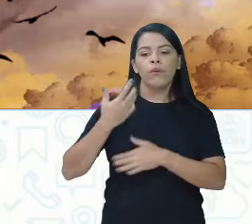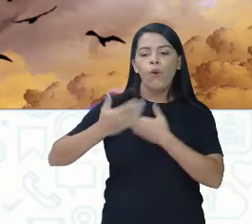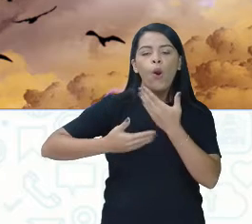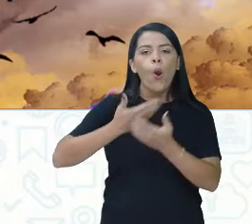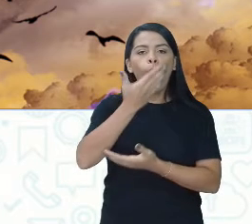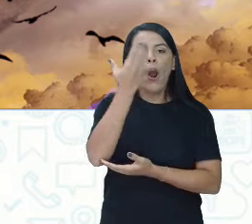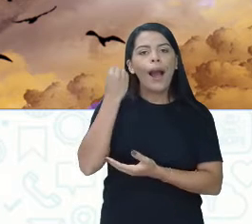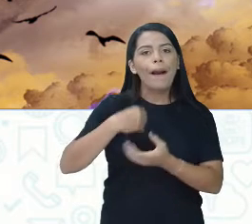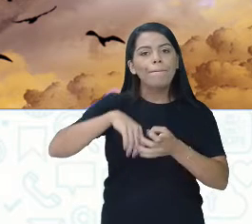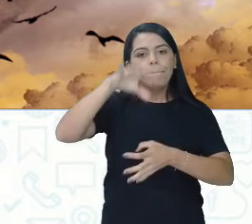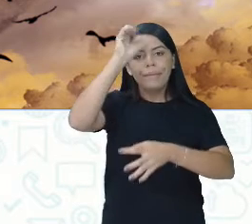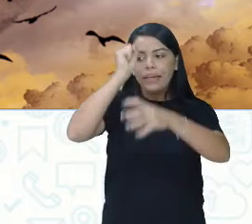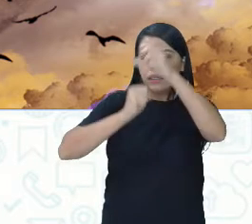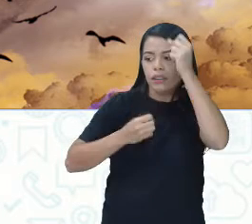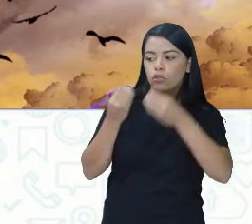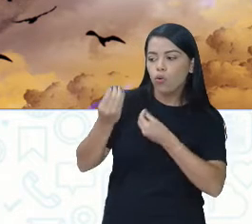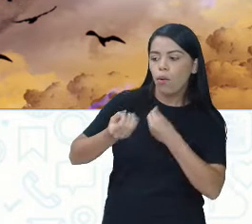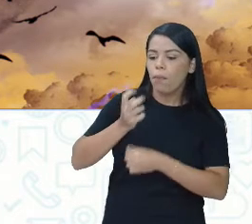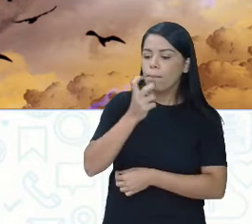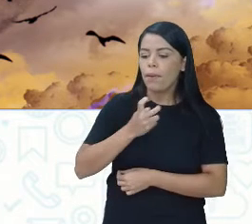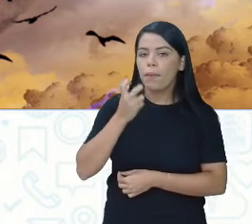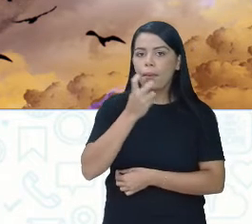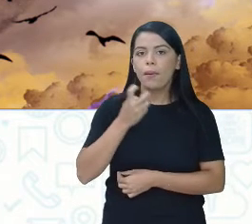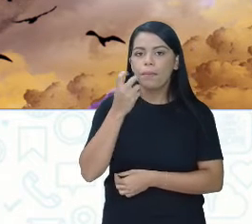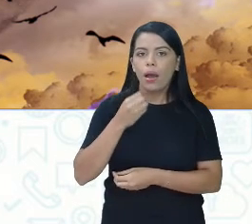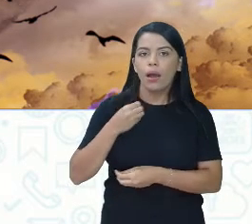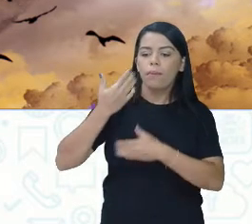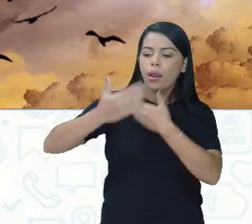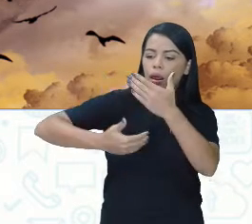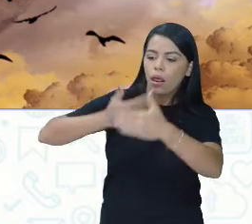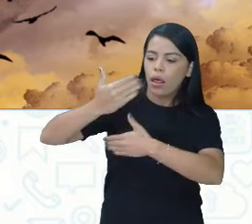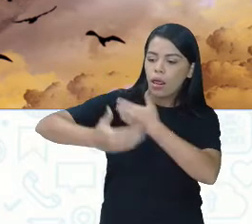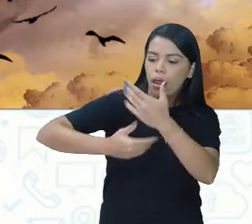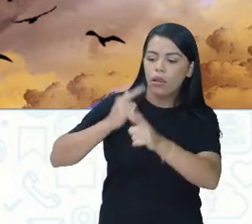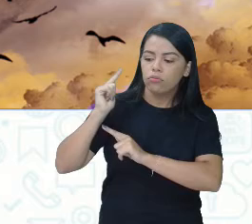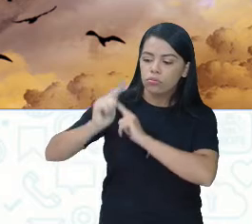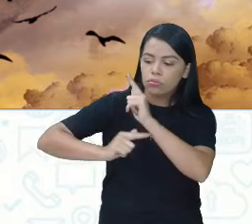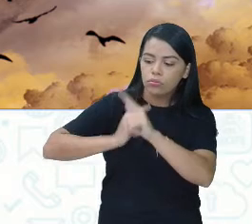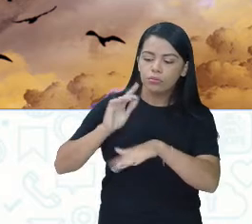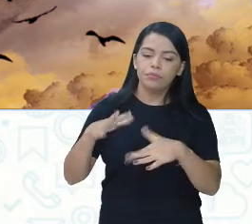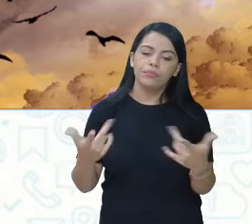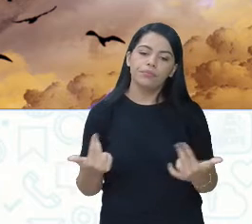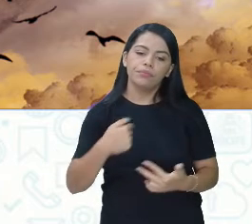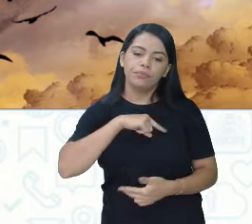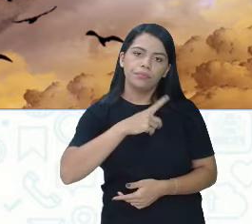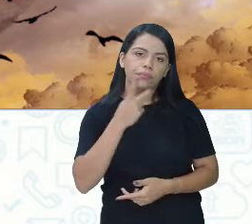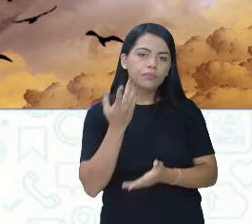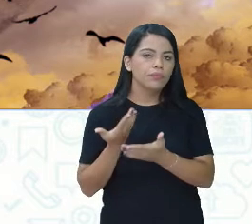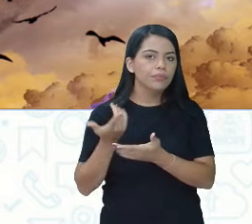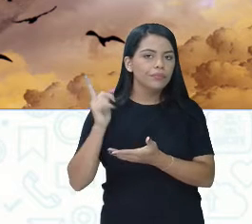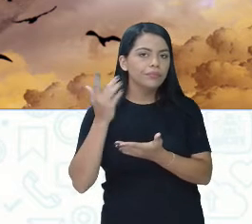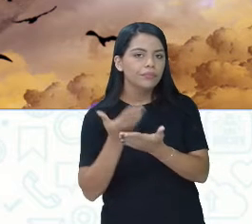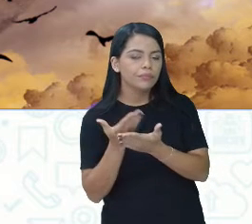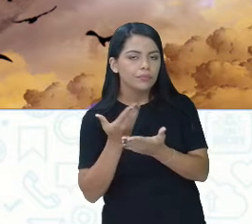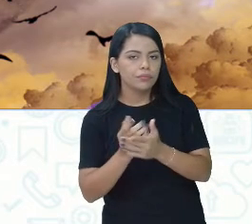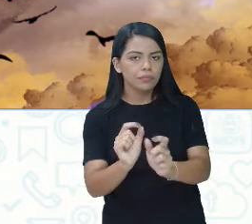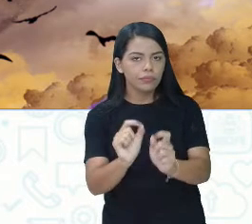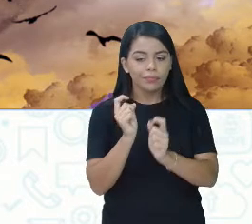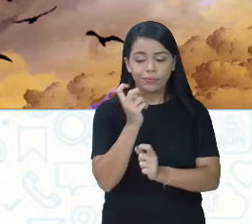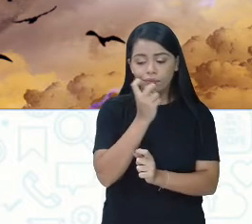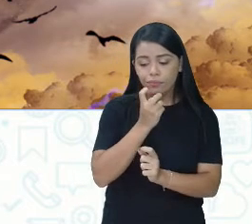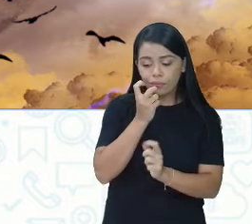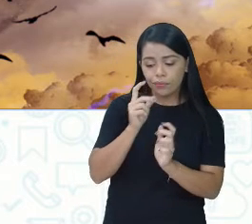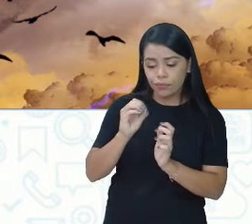seja, recorriam à oralidade. E como a gente já discutiu em outras aulas também, a oralidade,